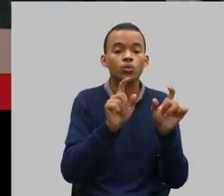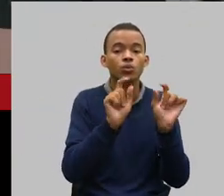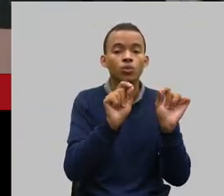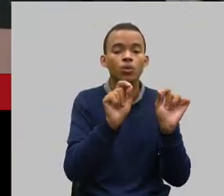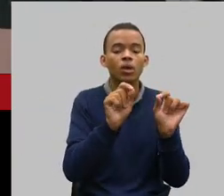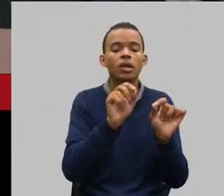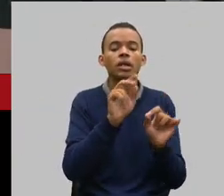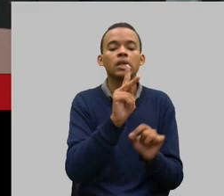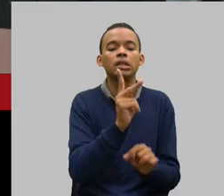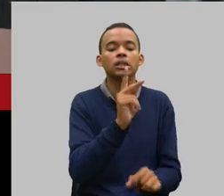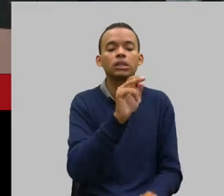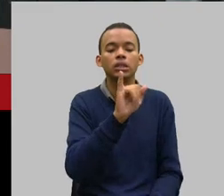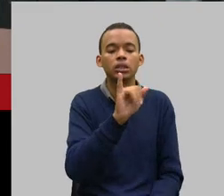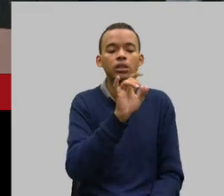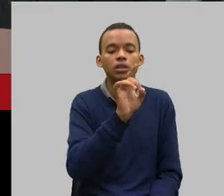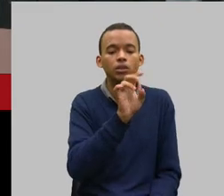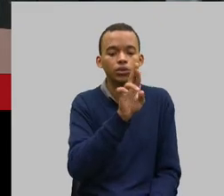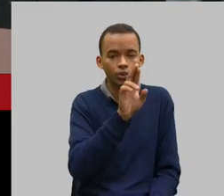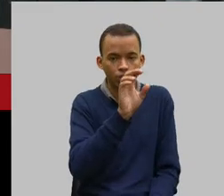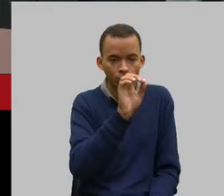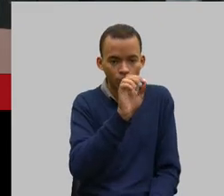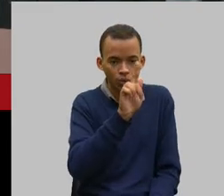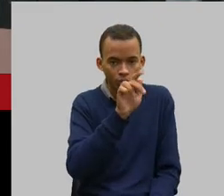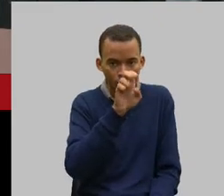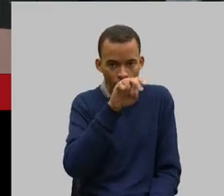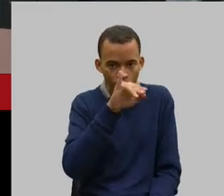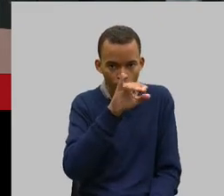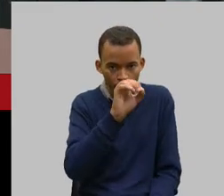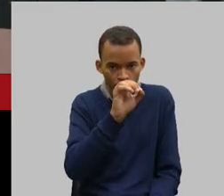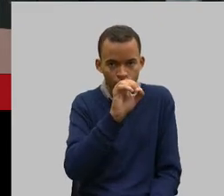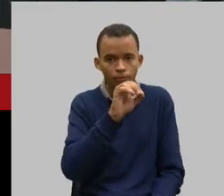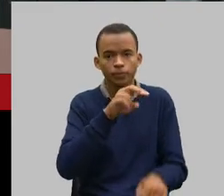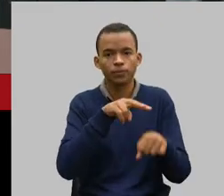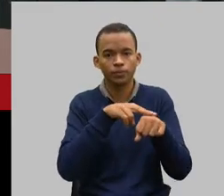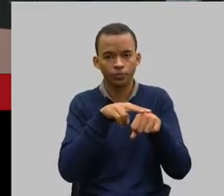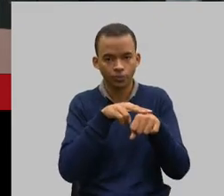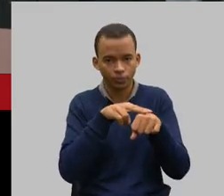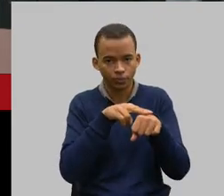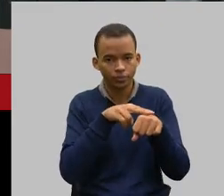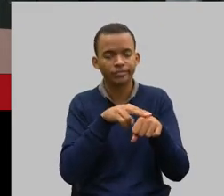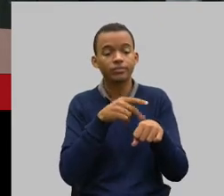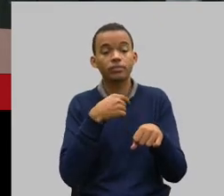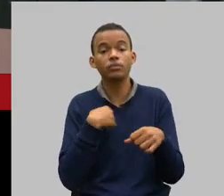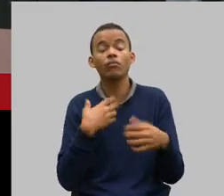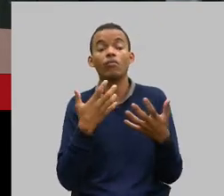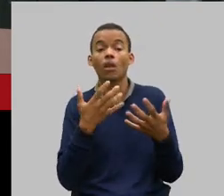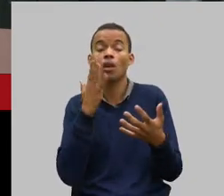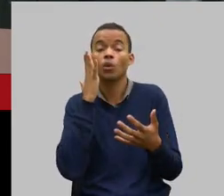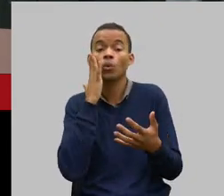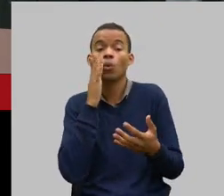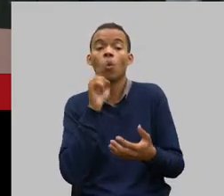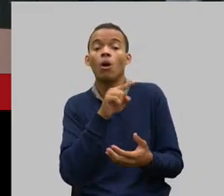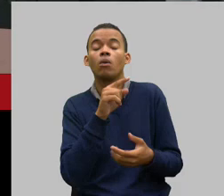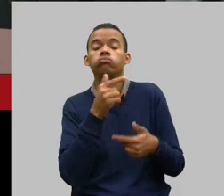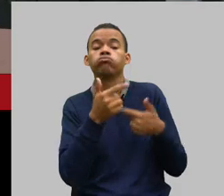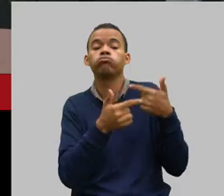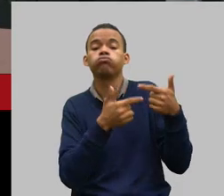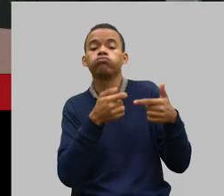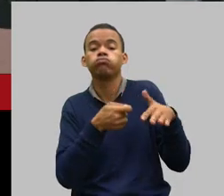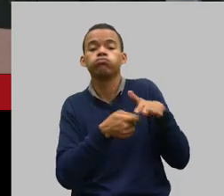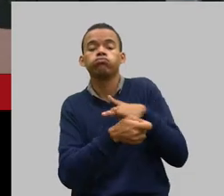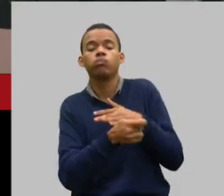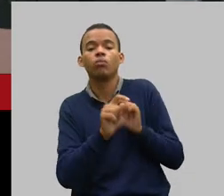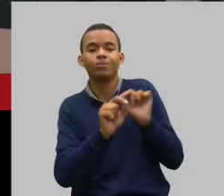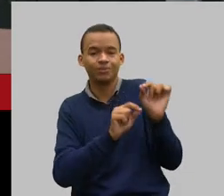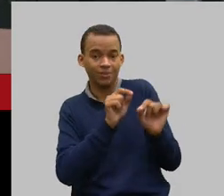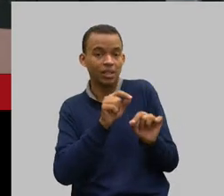estão tendo estão oferecendo lá e Minas Gerais tem condições de oferecer tanto quanto principalmente porque se